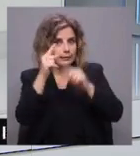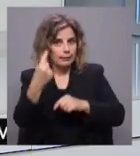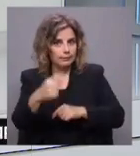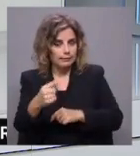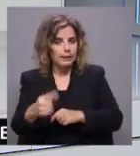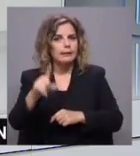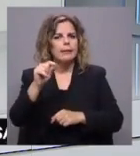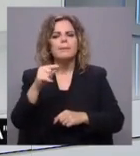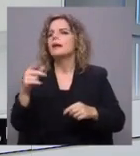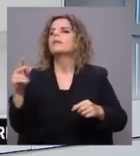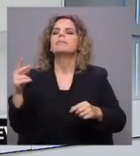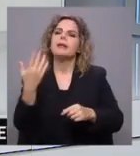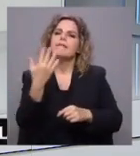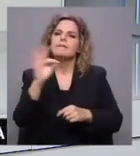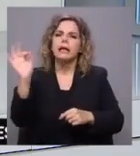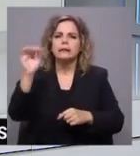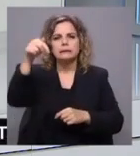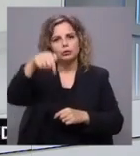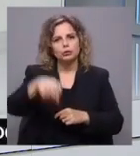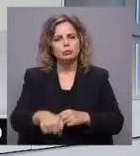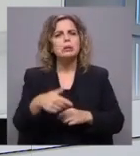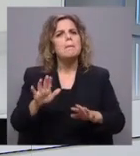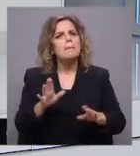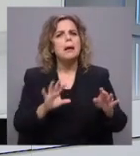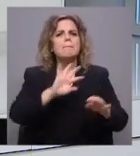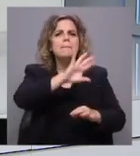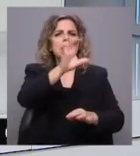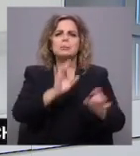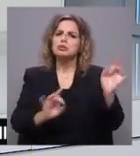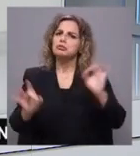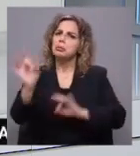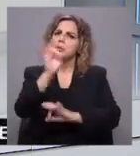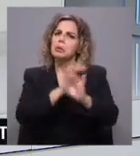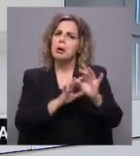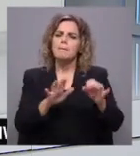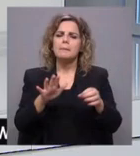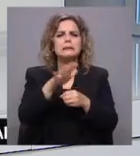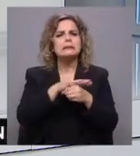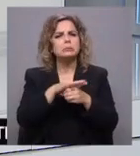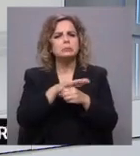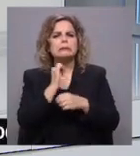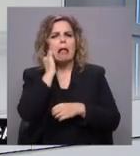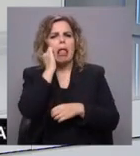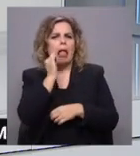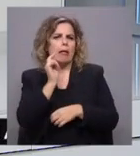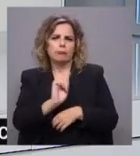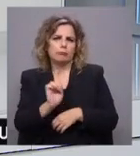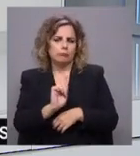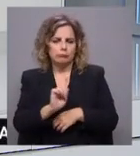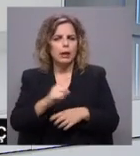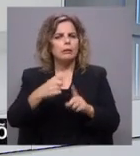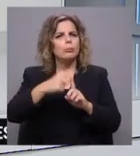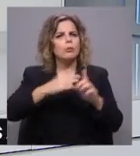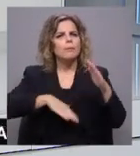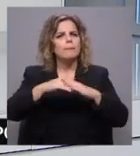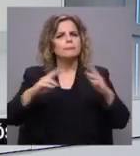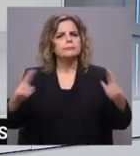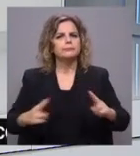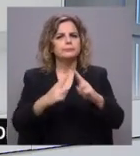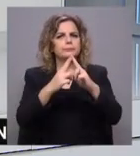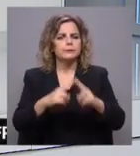de França. Mas nos outros países da Europa, a situação meteorológica não é assim tão gravosa. A temperatura máxima em Paris é